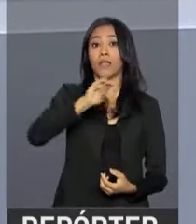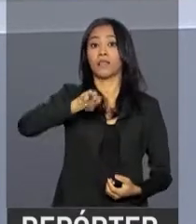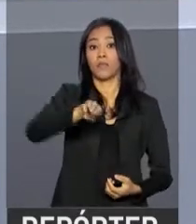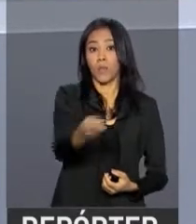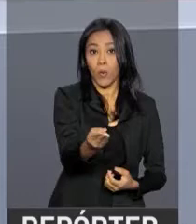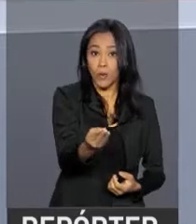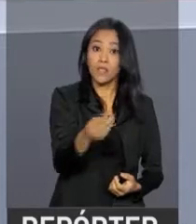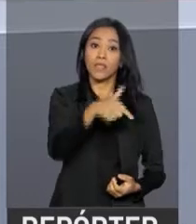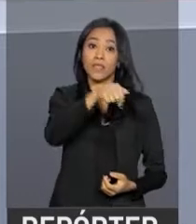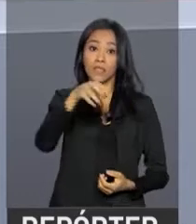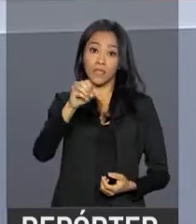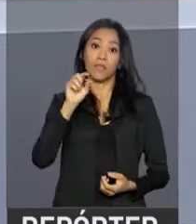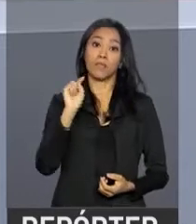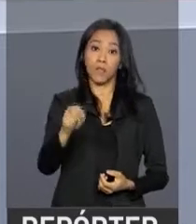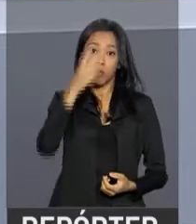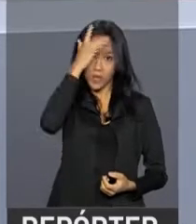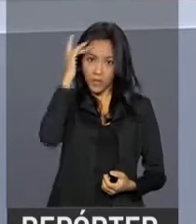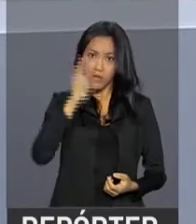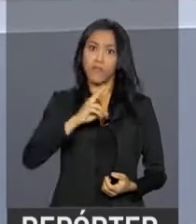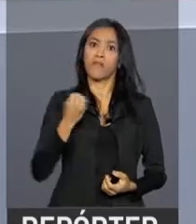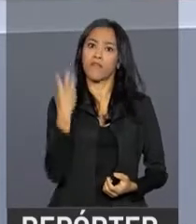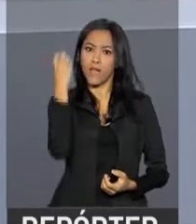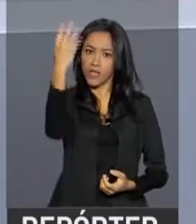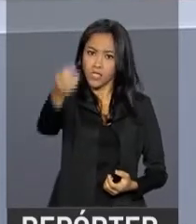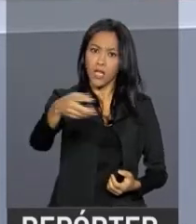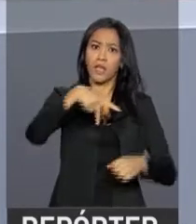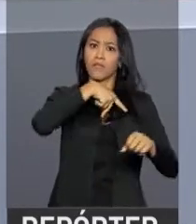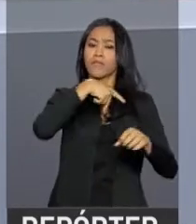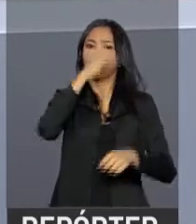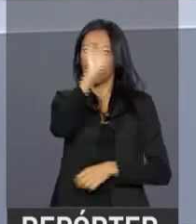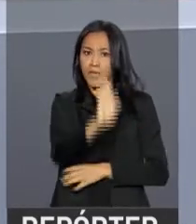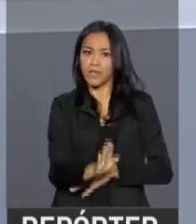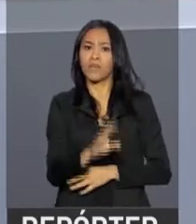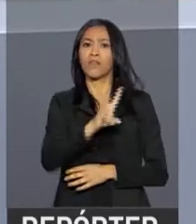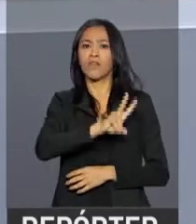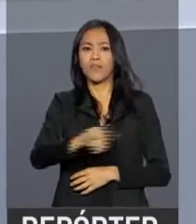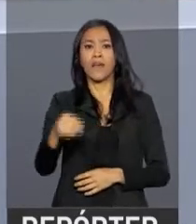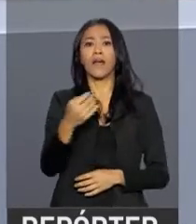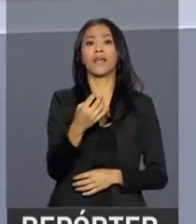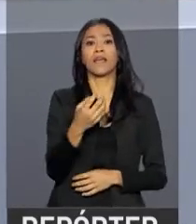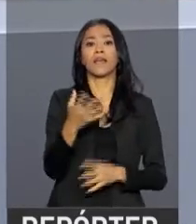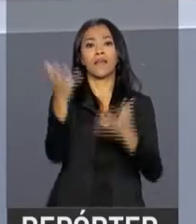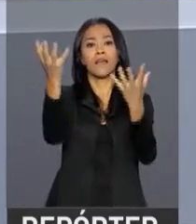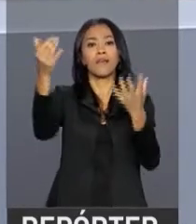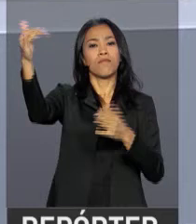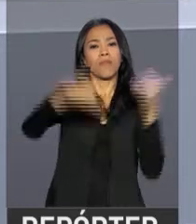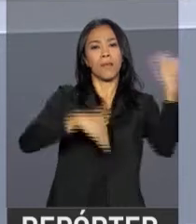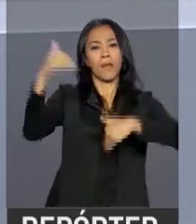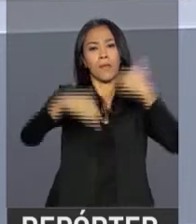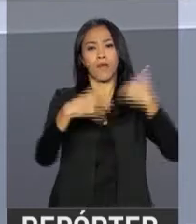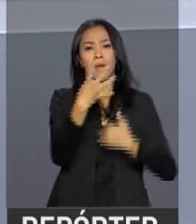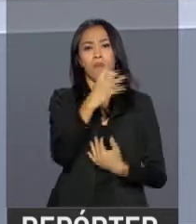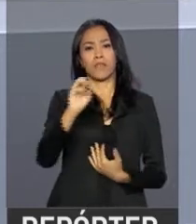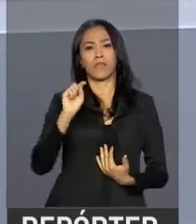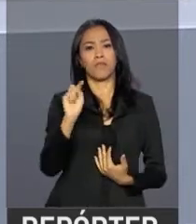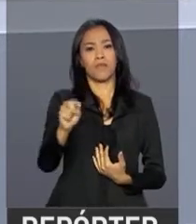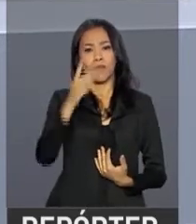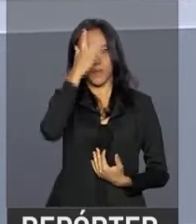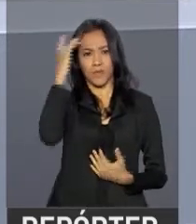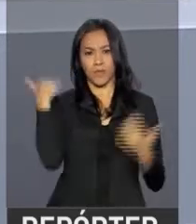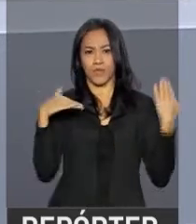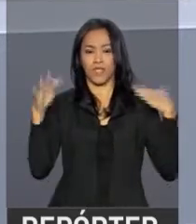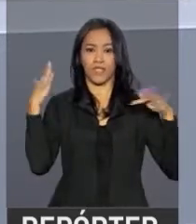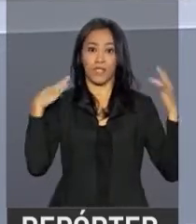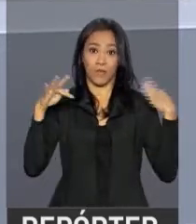devem viajar pelo país que vai receber também cerca de 400 mil turistas estrangeiros entre os destinos mais procurados